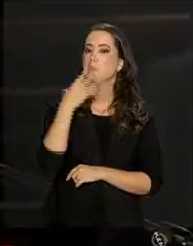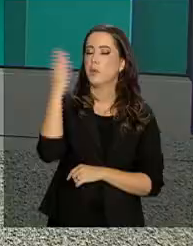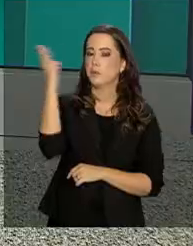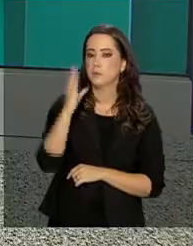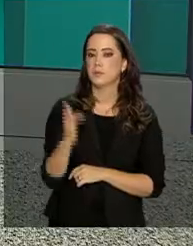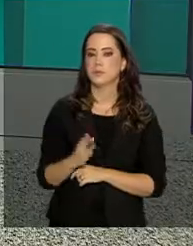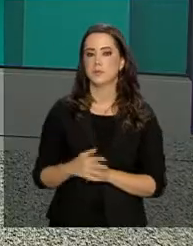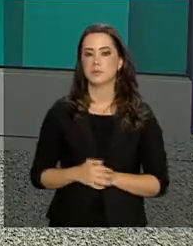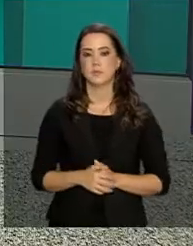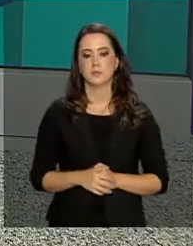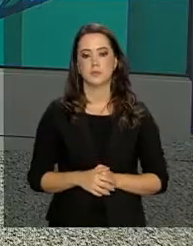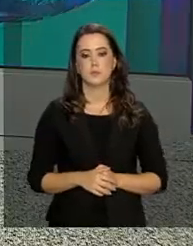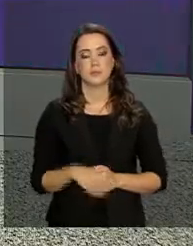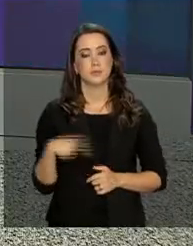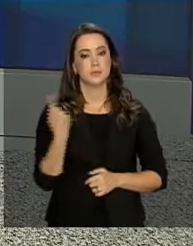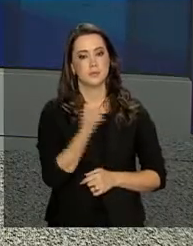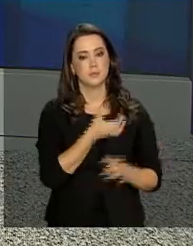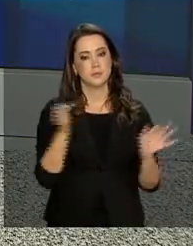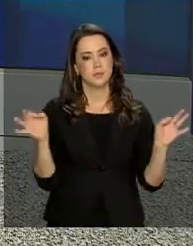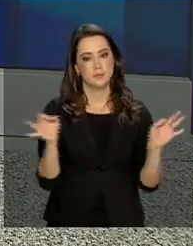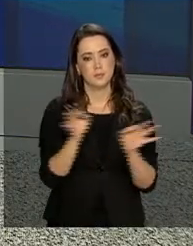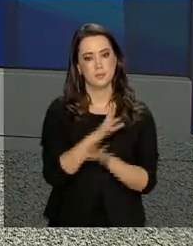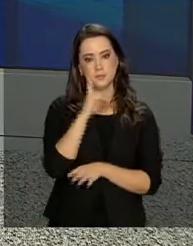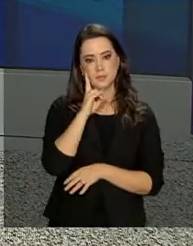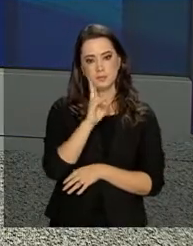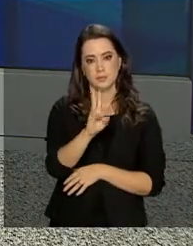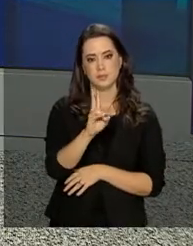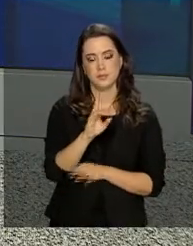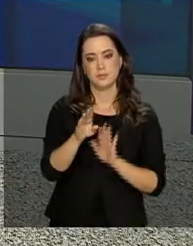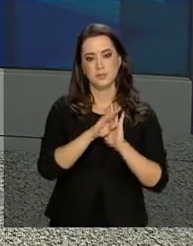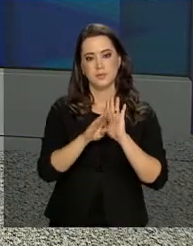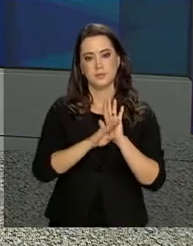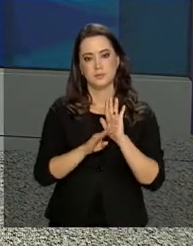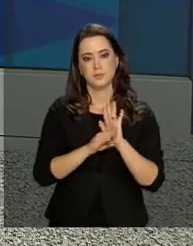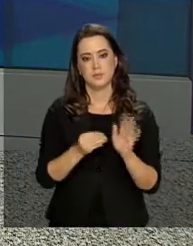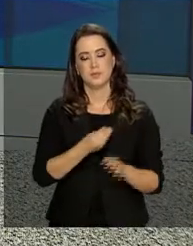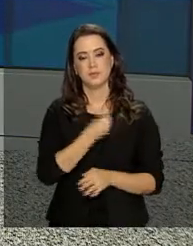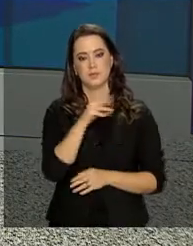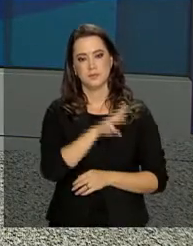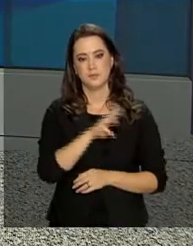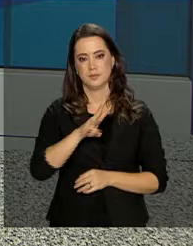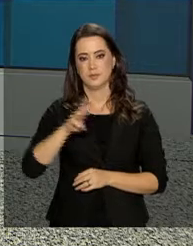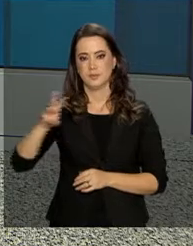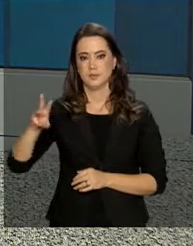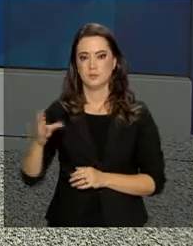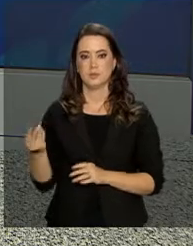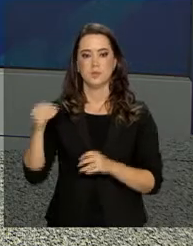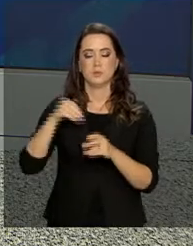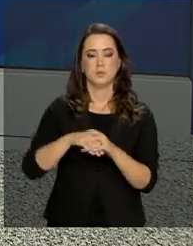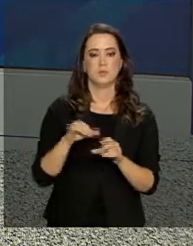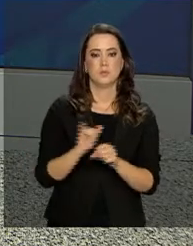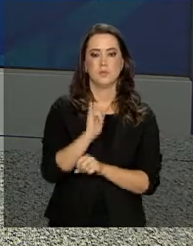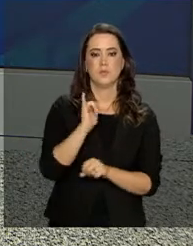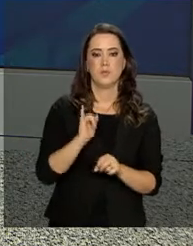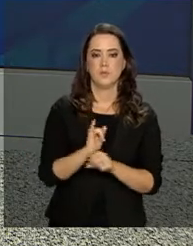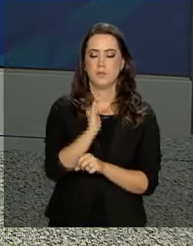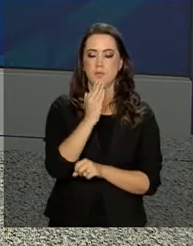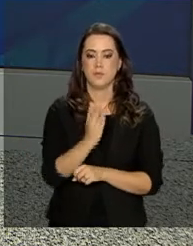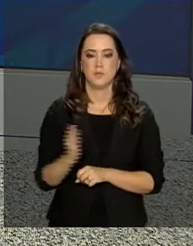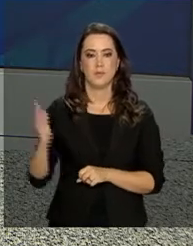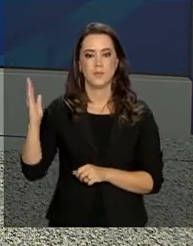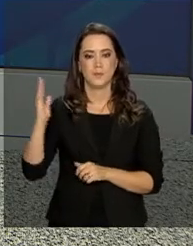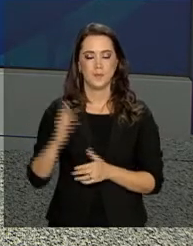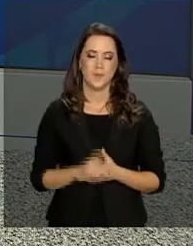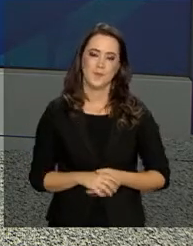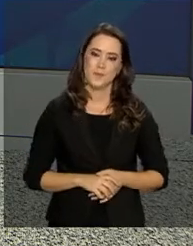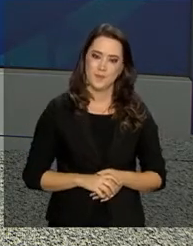país. Nós ficamos por aqui. Você acompanha a nossa programação ao vivo pelo site da NBR e todas as reportagens estão